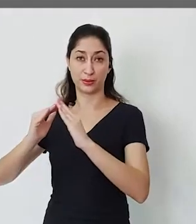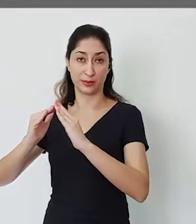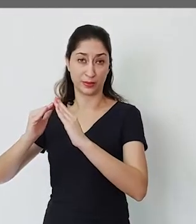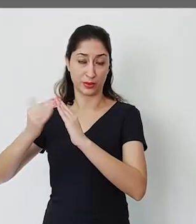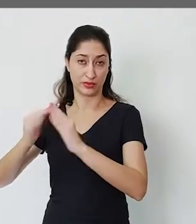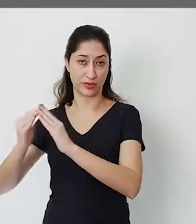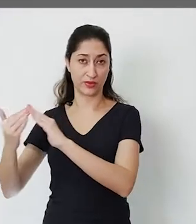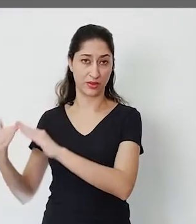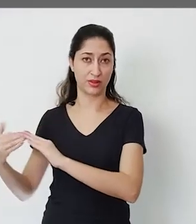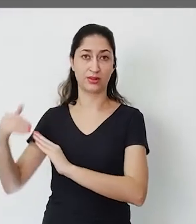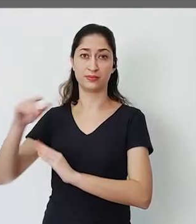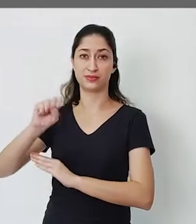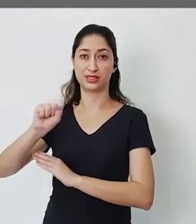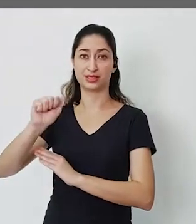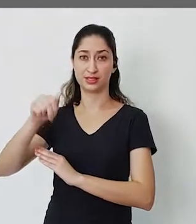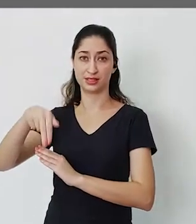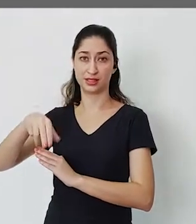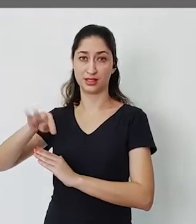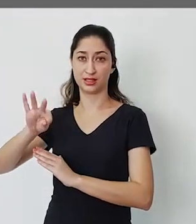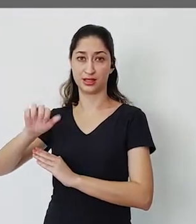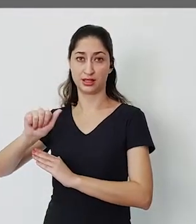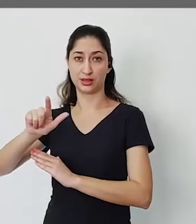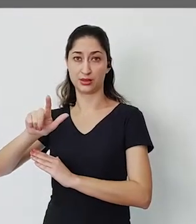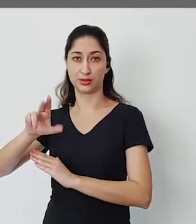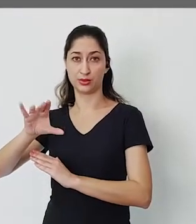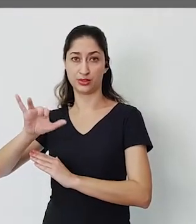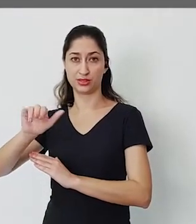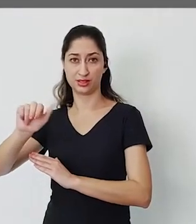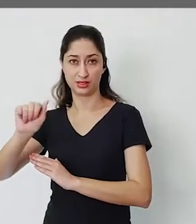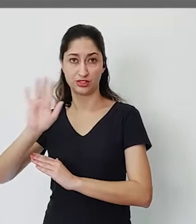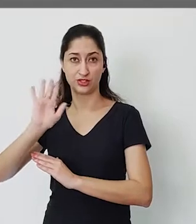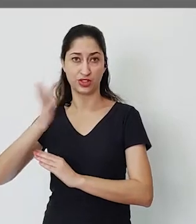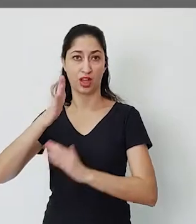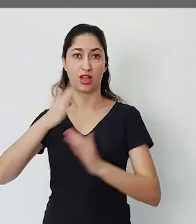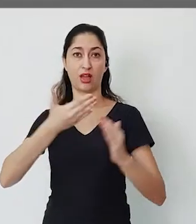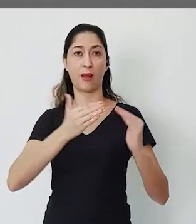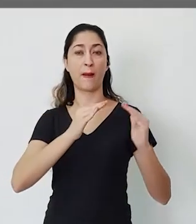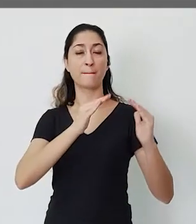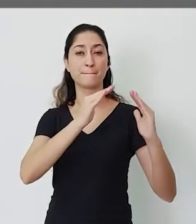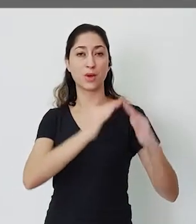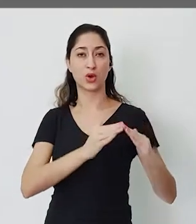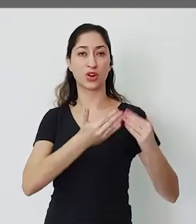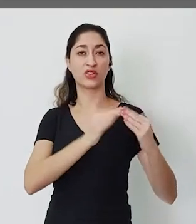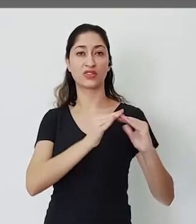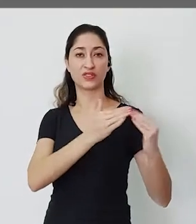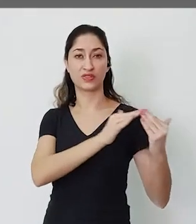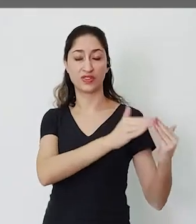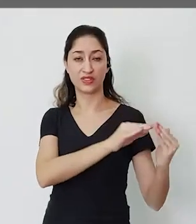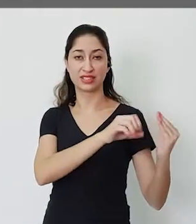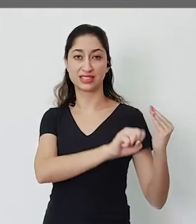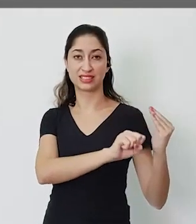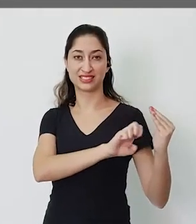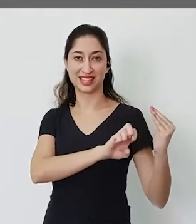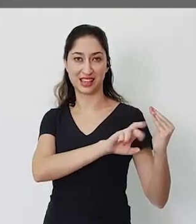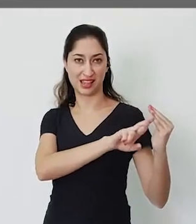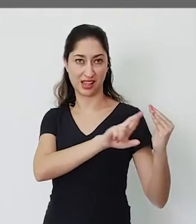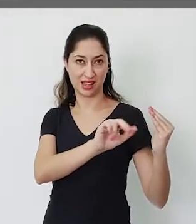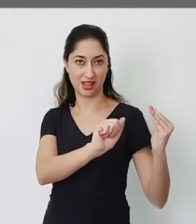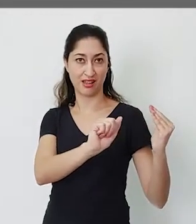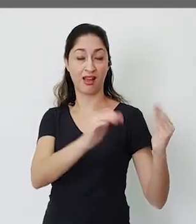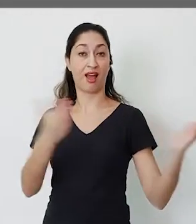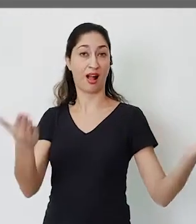também faz parte, Juventude Negra Favelada também, que Elisângela, desde o início aí. Participei por um processo muito forte junto